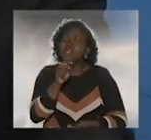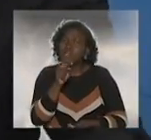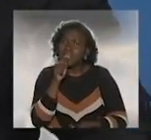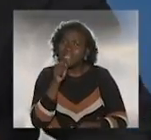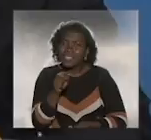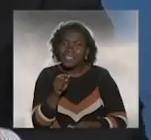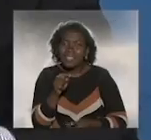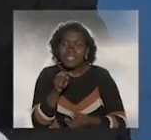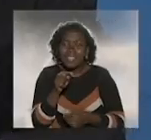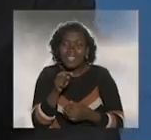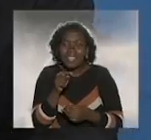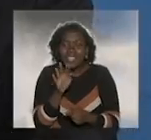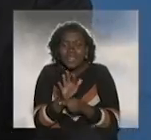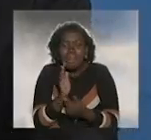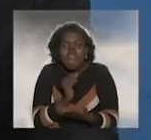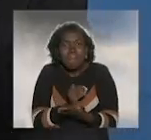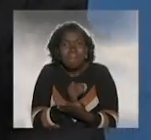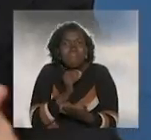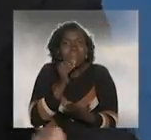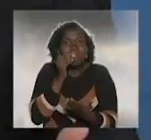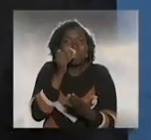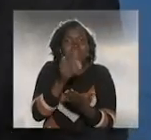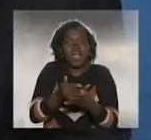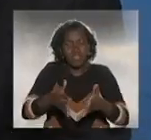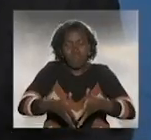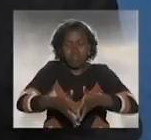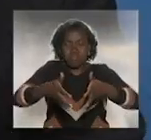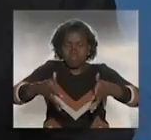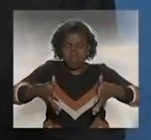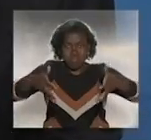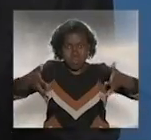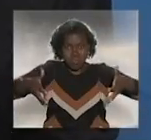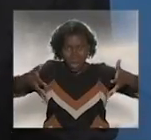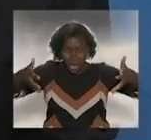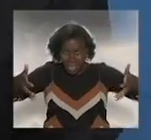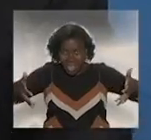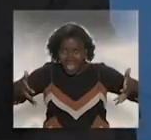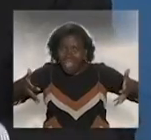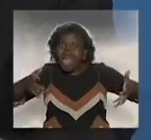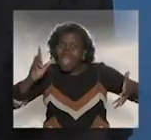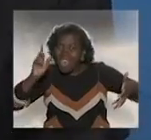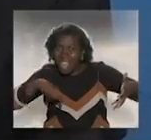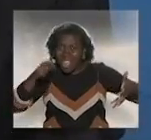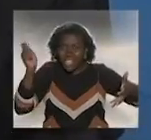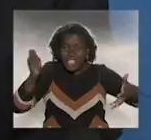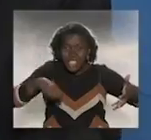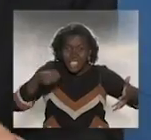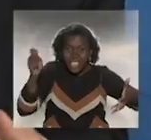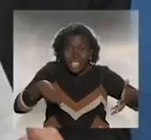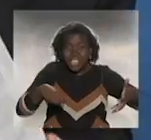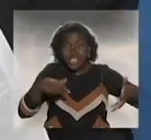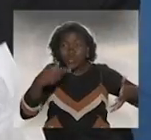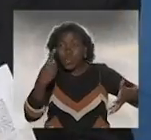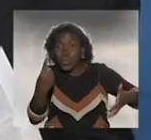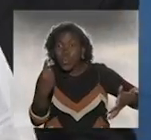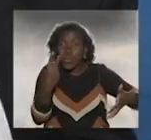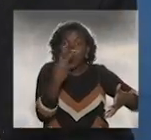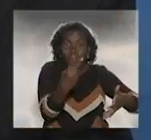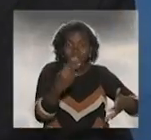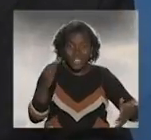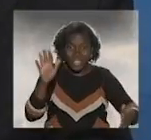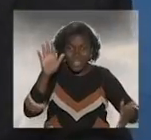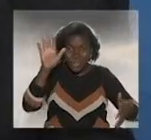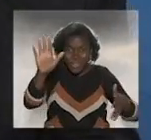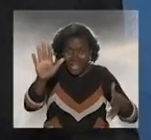Internacional. Você dando mais amplitude a esse colégio eleitoral, a chance de aparecer um ou